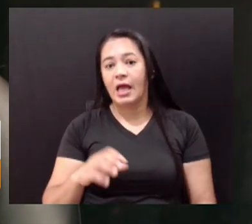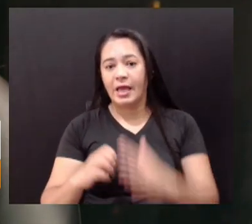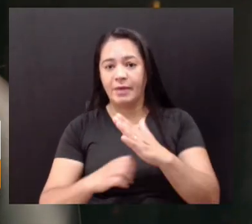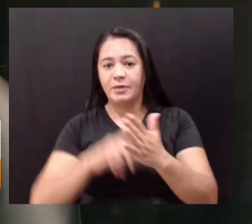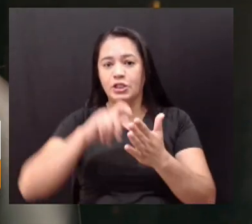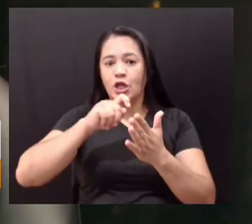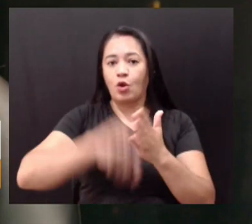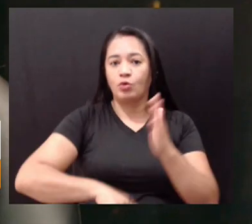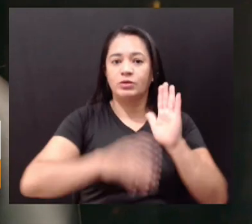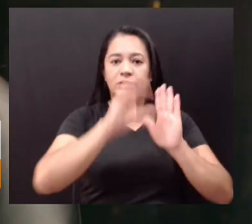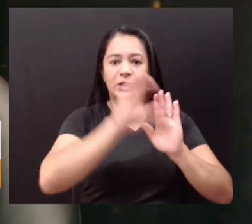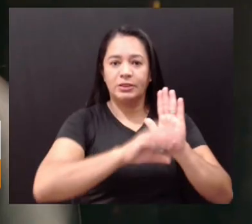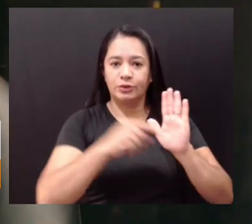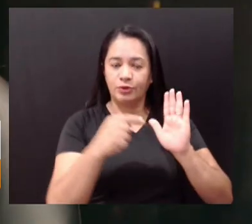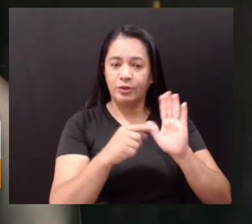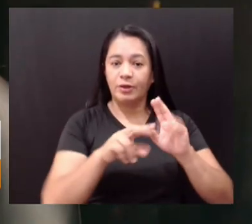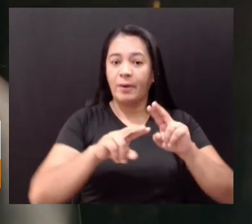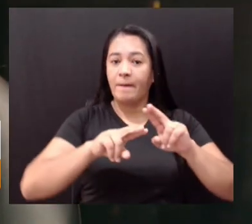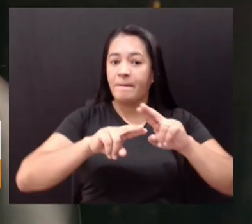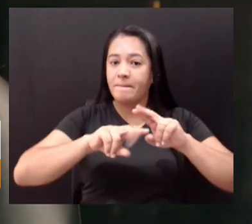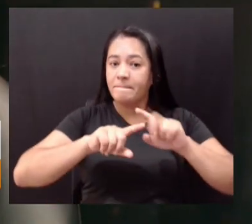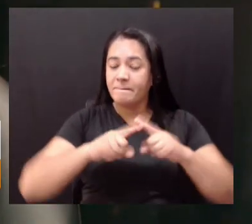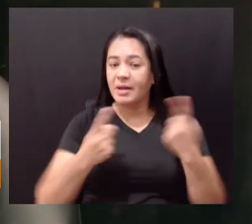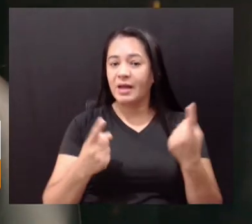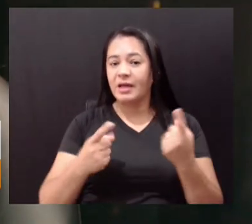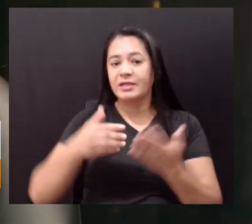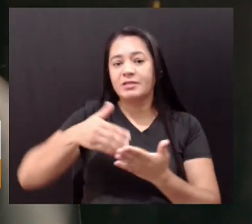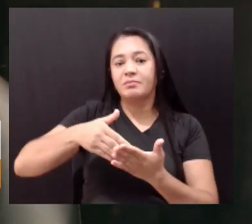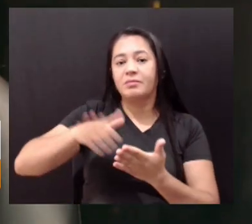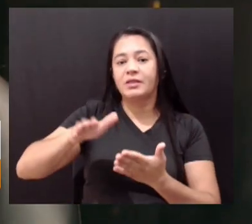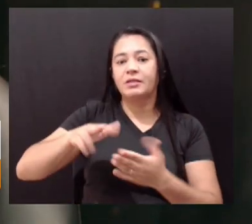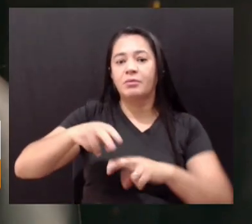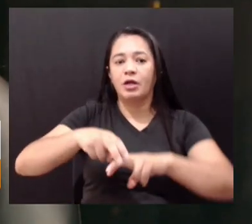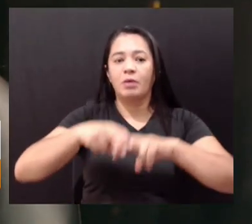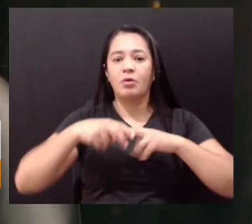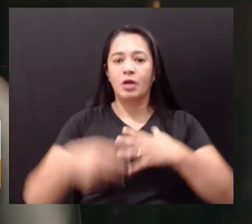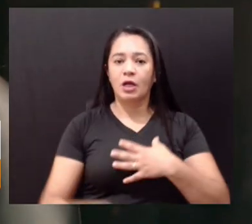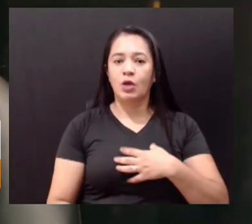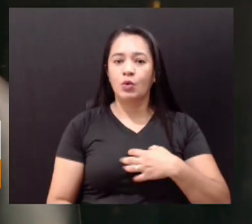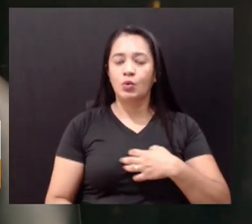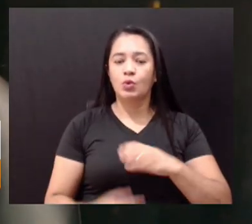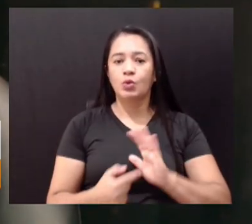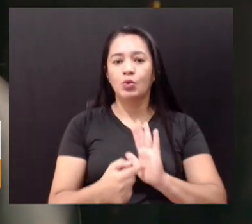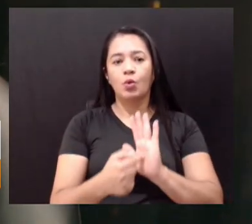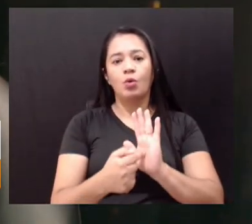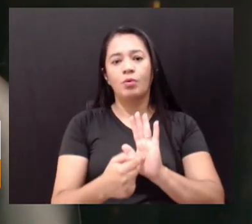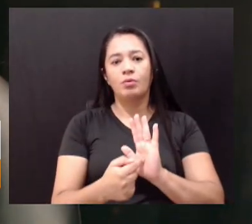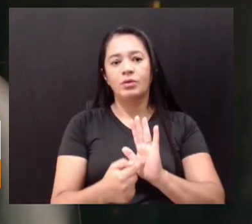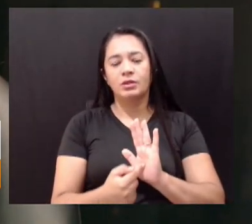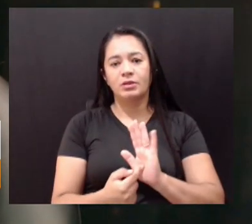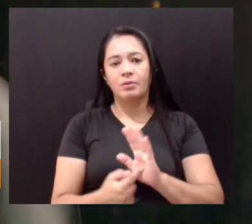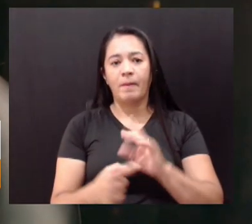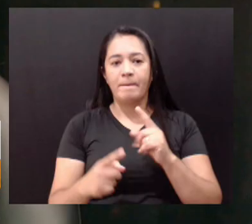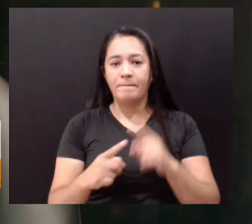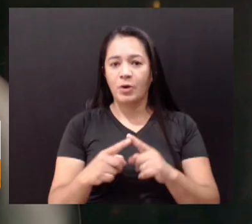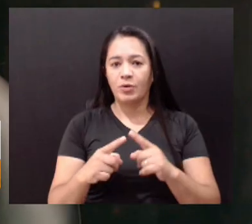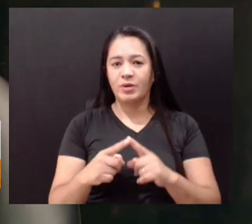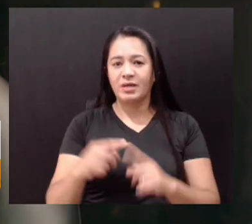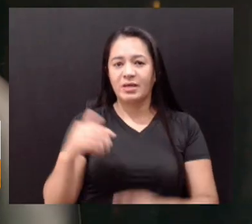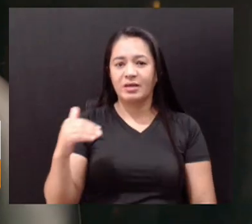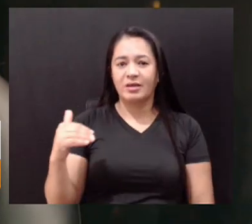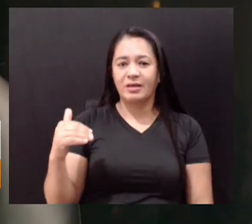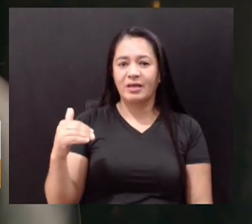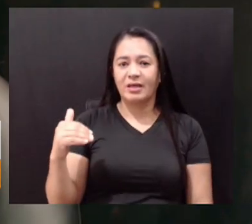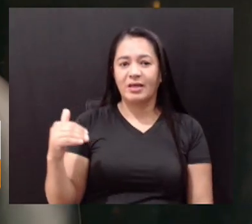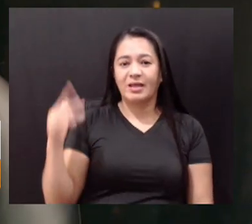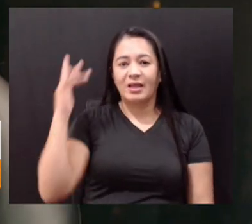comportamento. E é disso que nós estamos falando hoje, de comportamento, né, porque a adolescência é um tipo de comportamento e a questão da geração